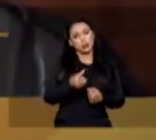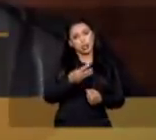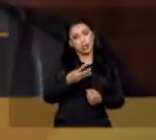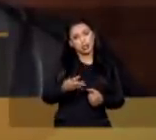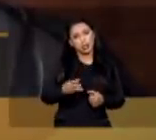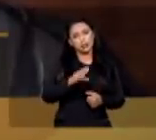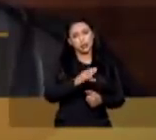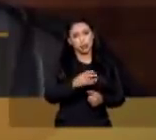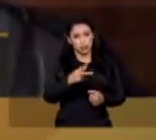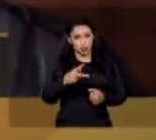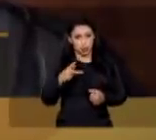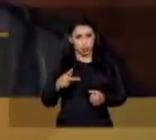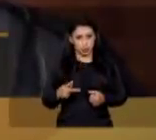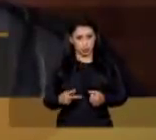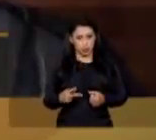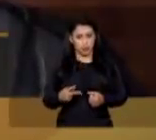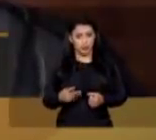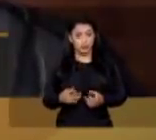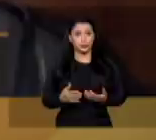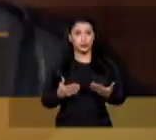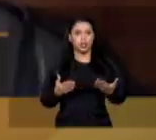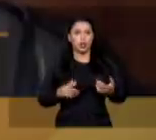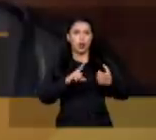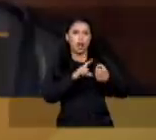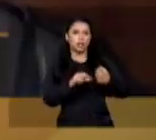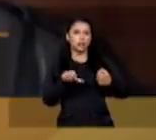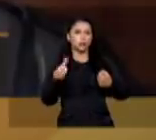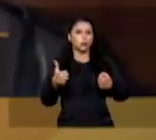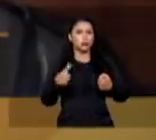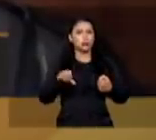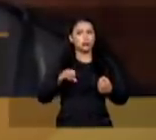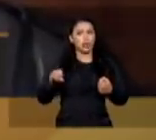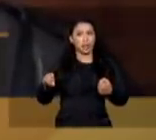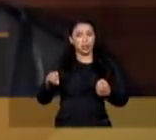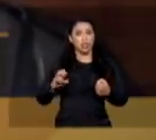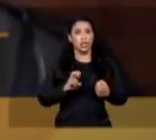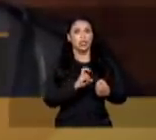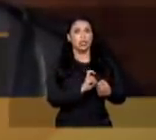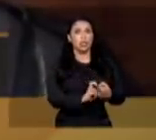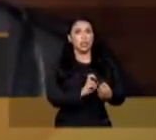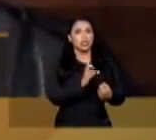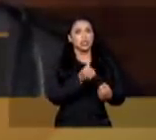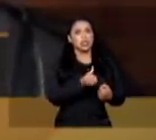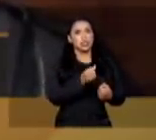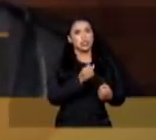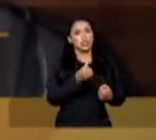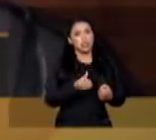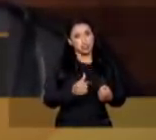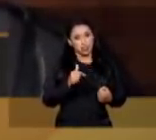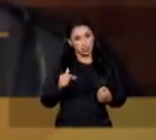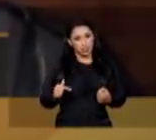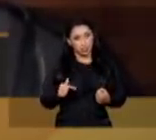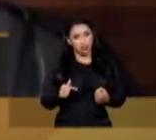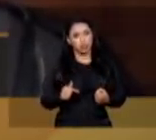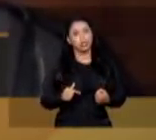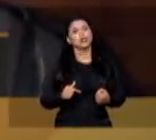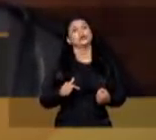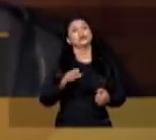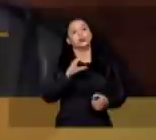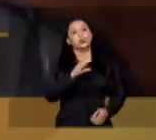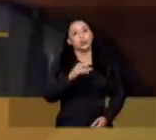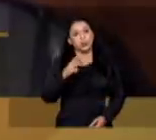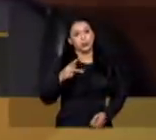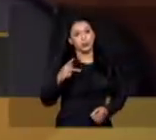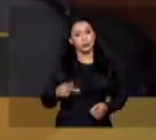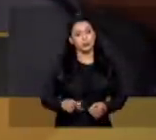Código de Processo Penal. Embora os artigos 100 e 567, ambos do mesmo Código de Processo